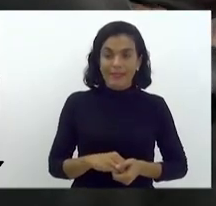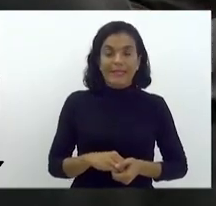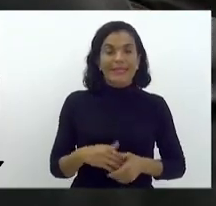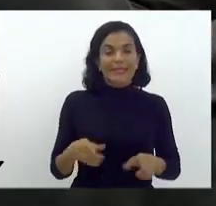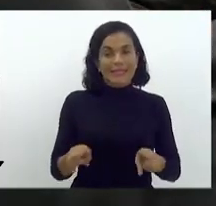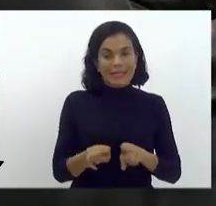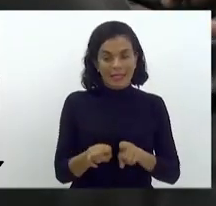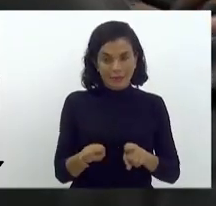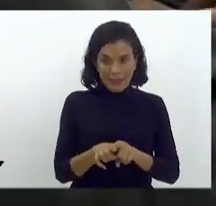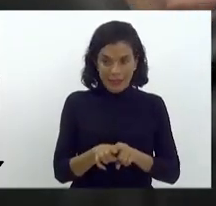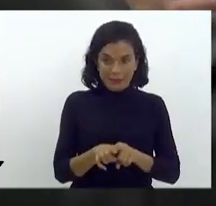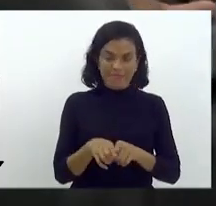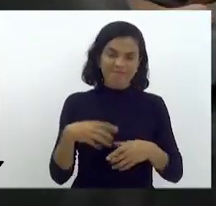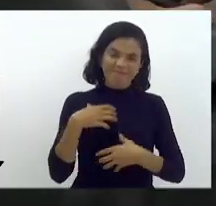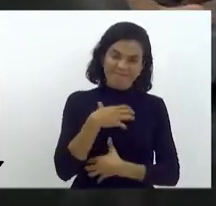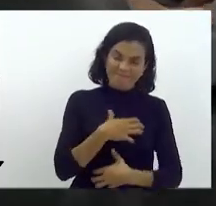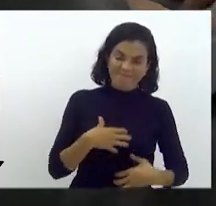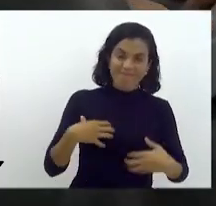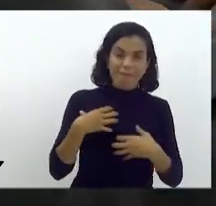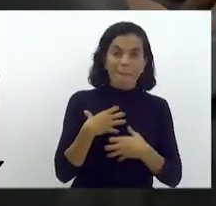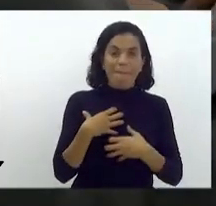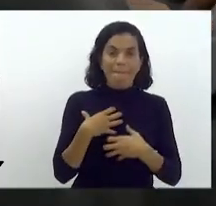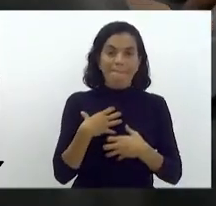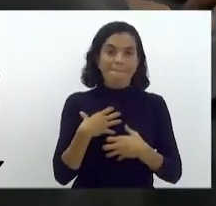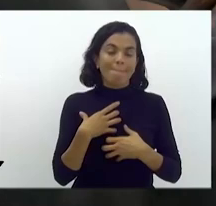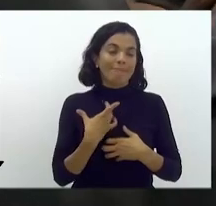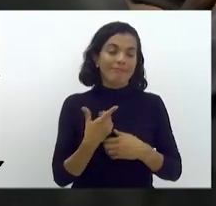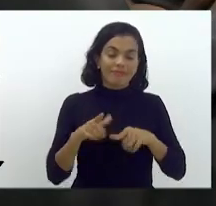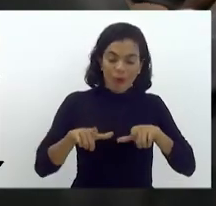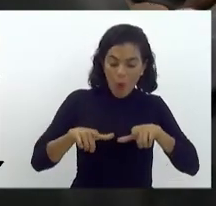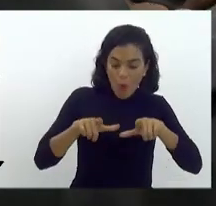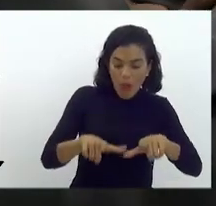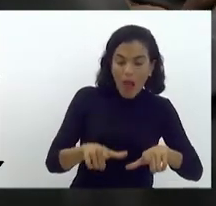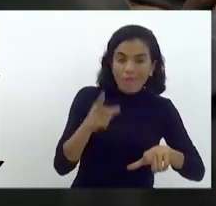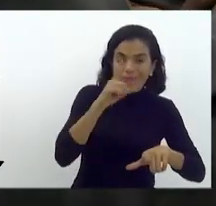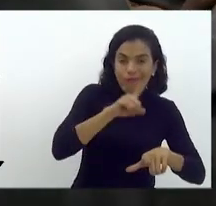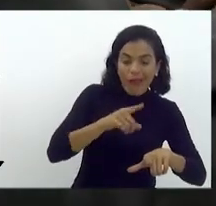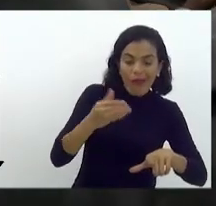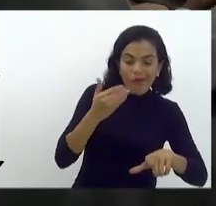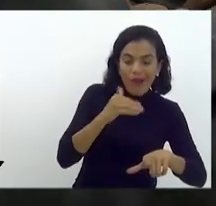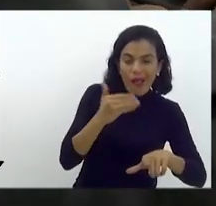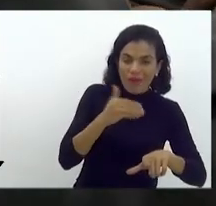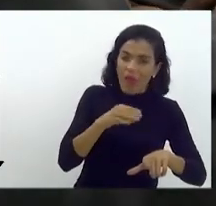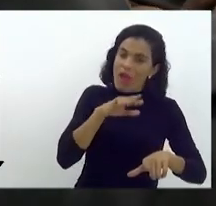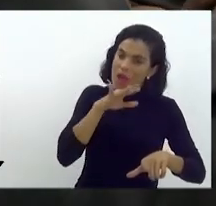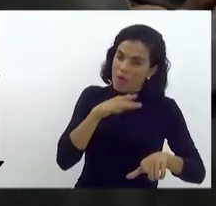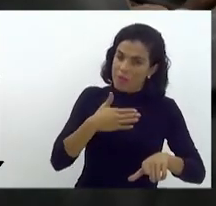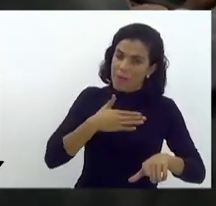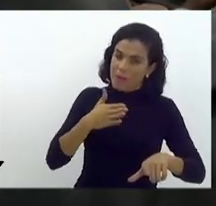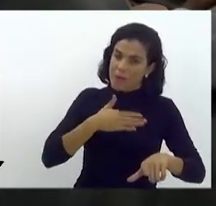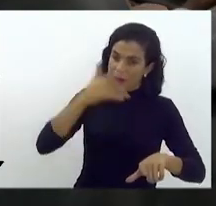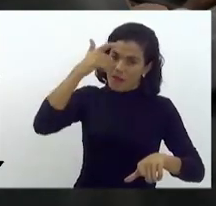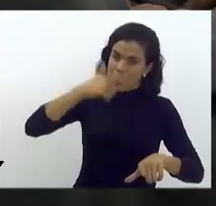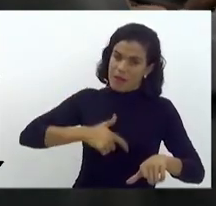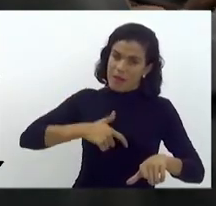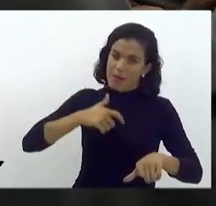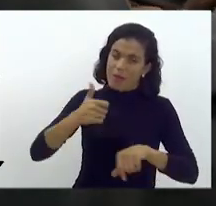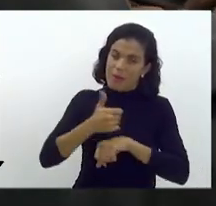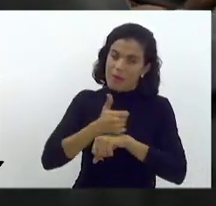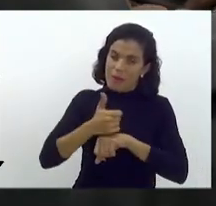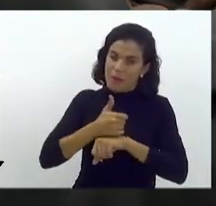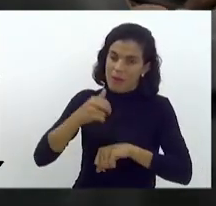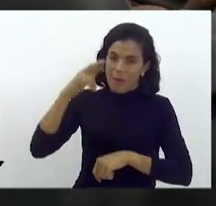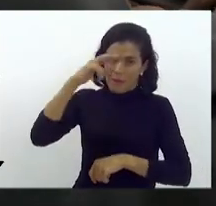nosso sentimento desagradar fazer um laudo inconclusivo é ruim para o perito infelizmente